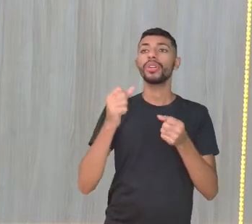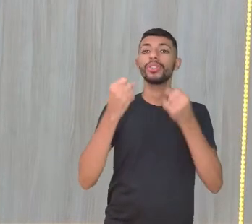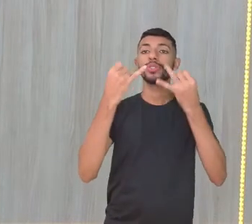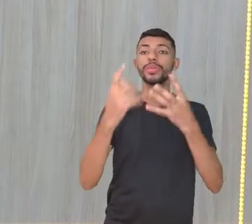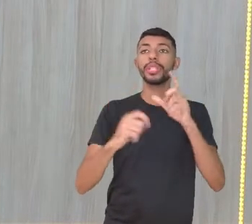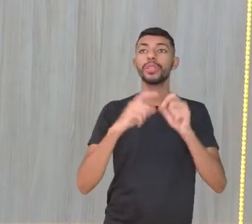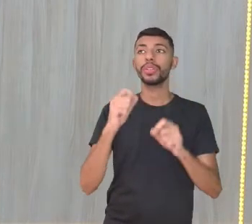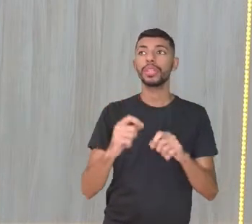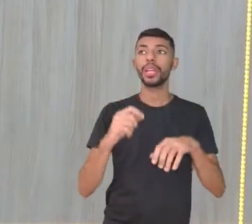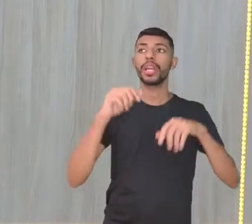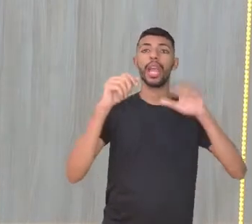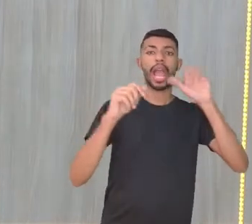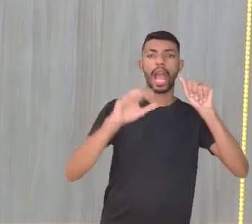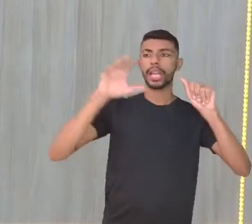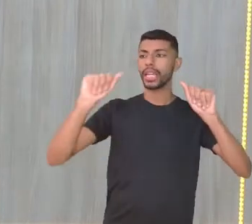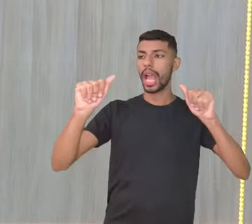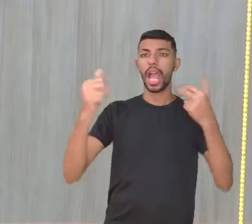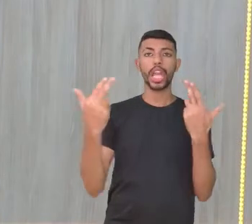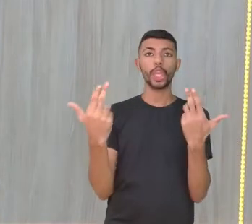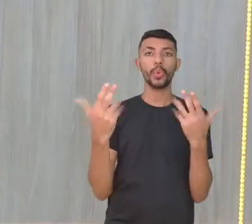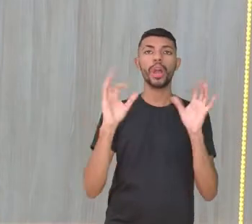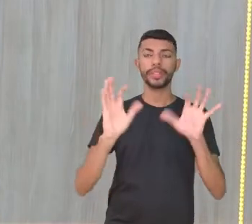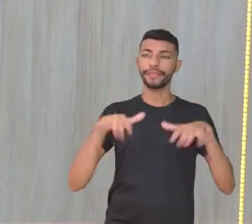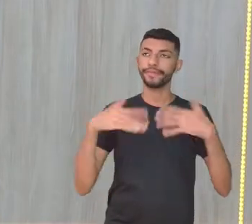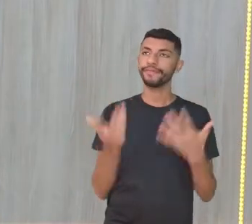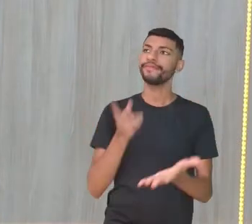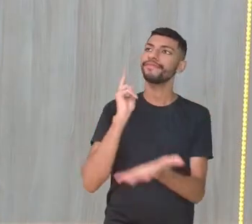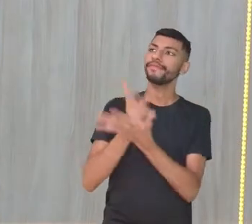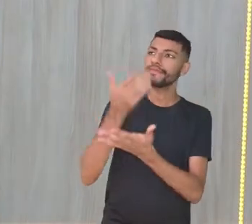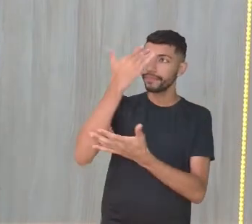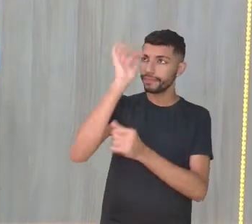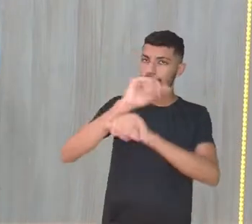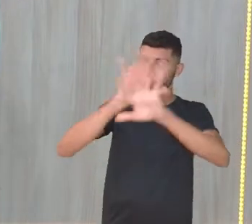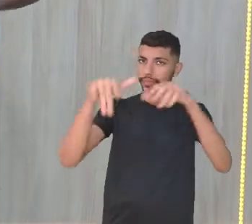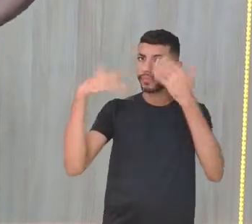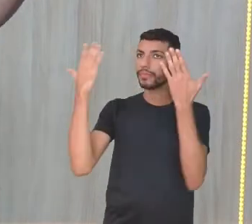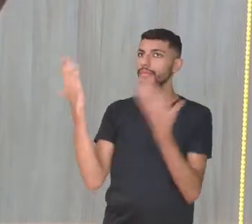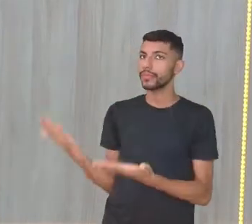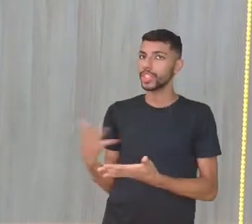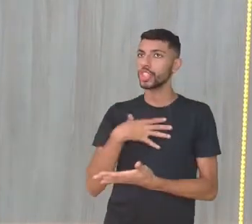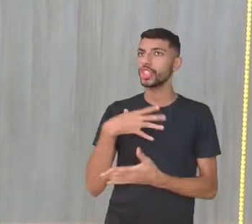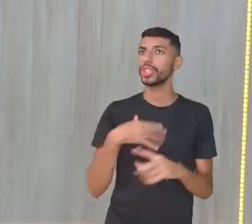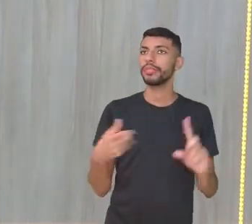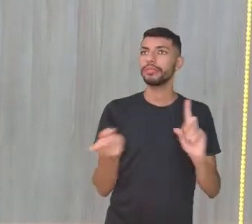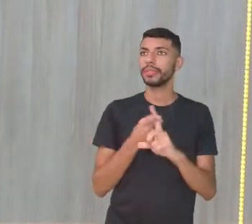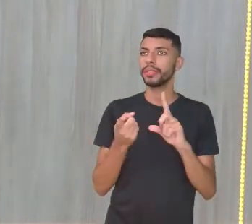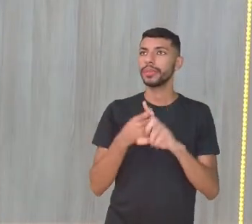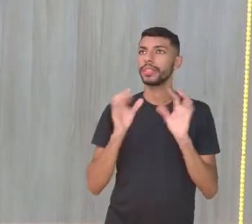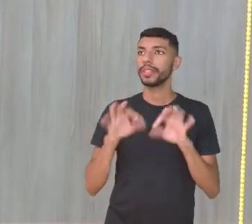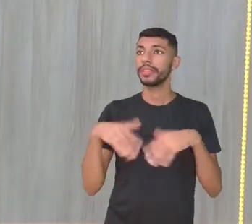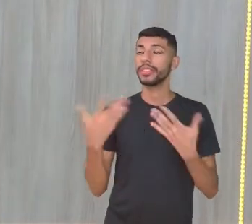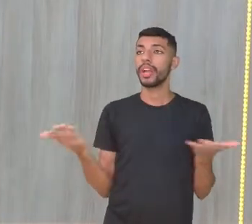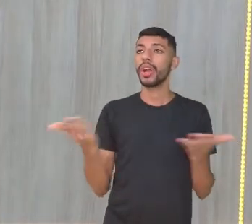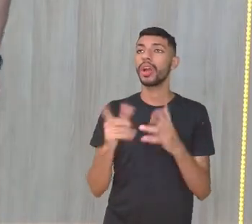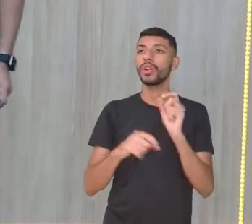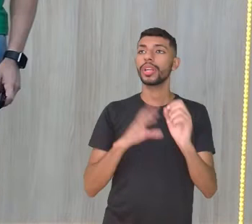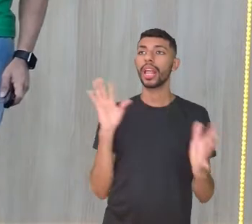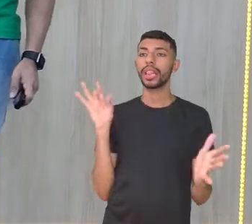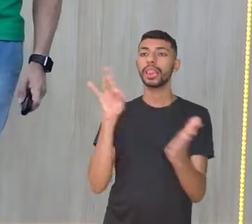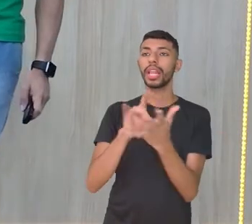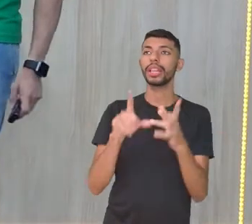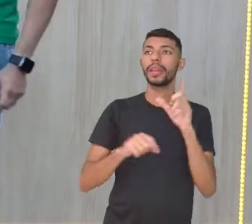esse, certo? Então, sempre entenda dessa forma também, tá? E agora eu estou pedindo para